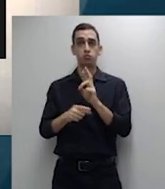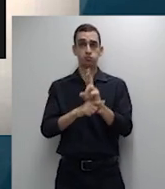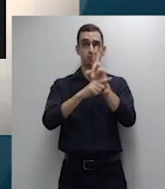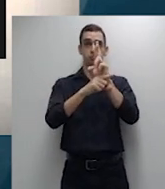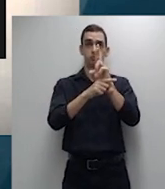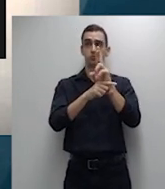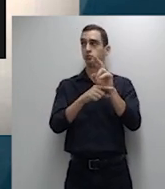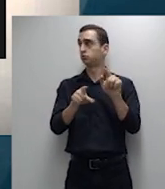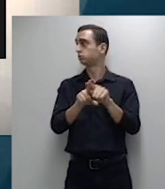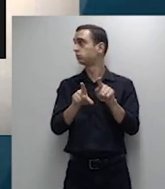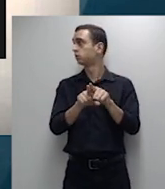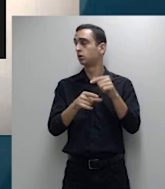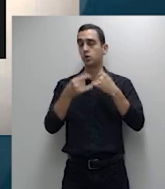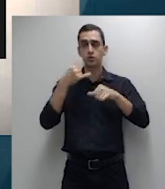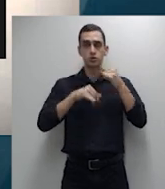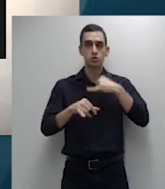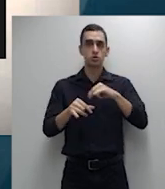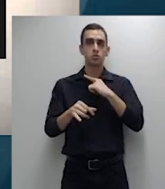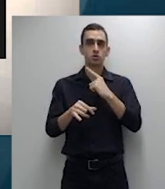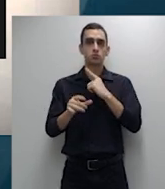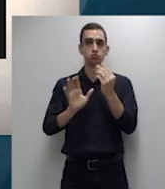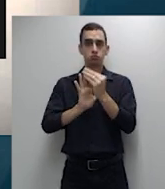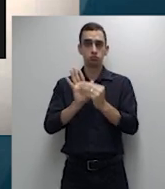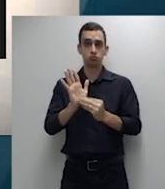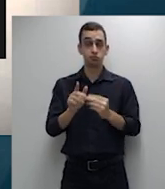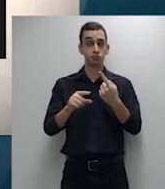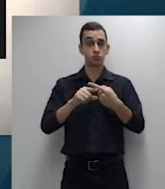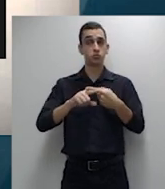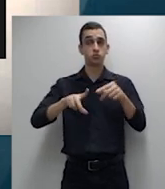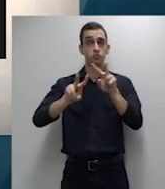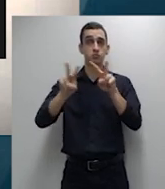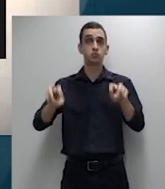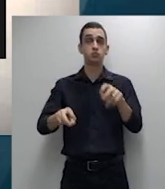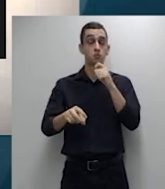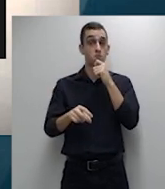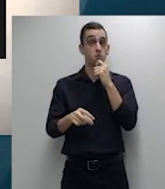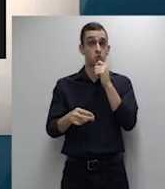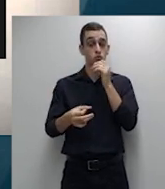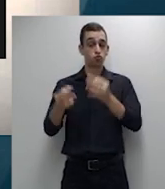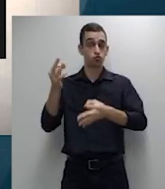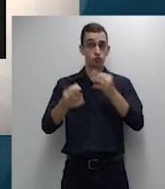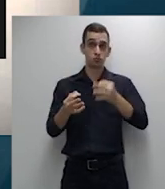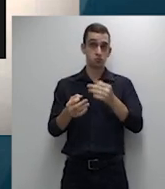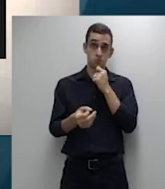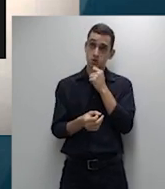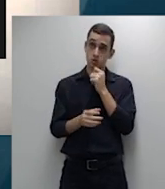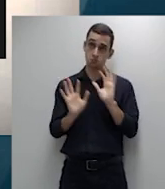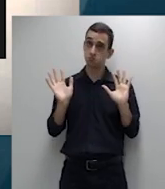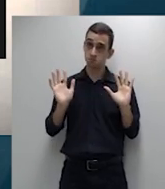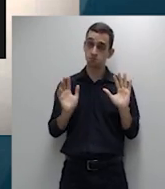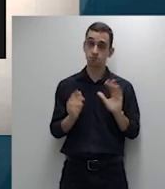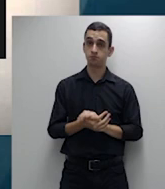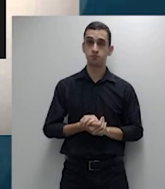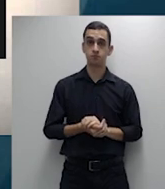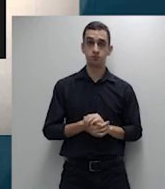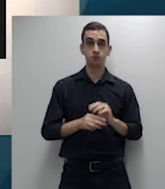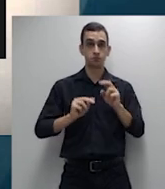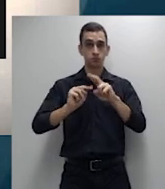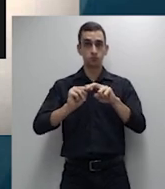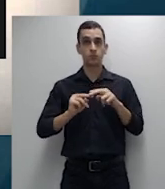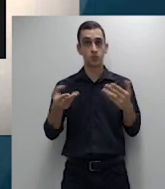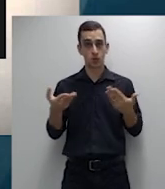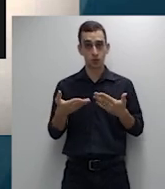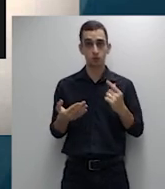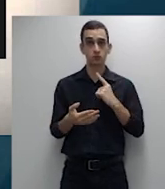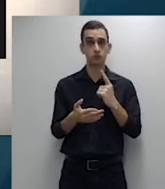energia elétrica porque esse clima não foi objeto daquele Julgamento esse portão até o destino e